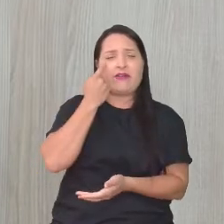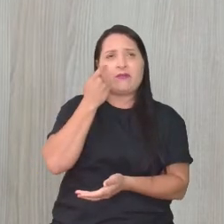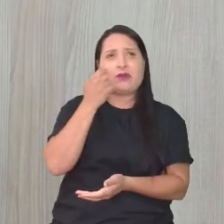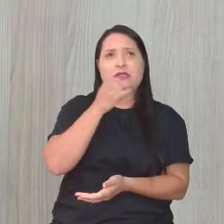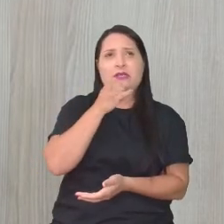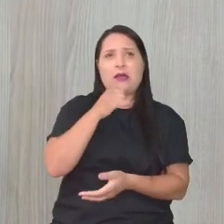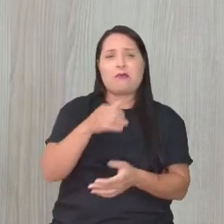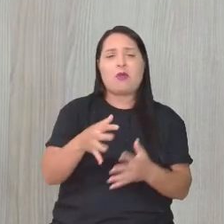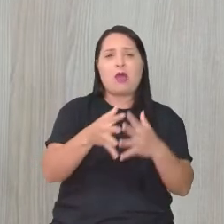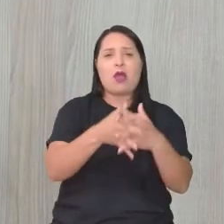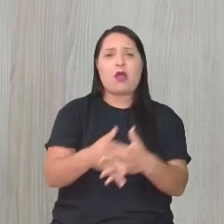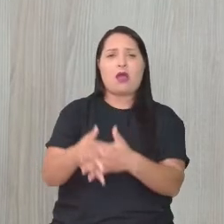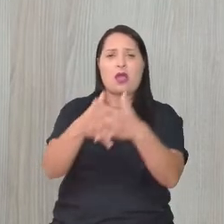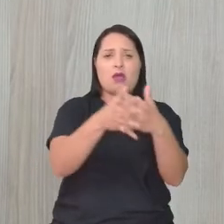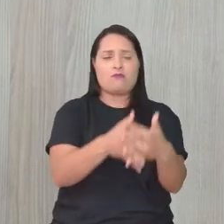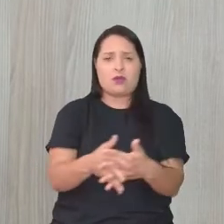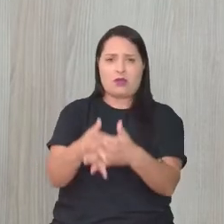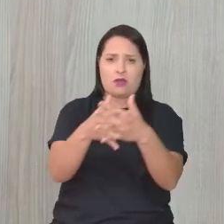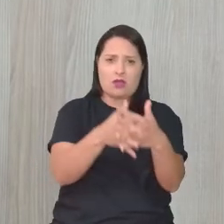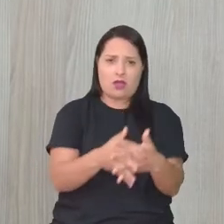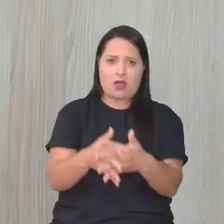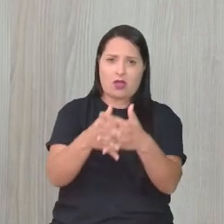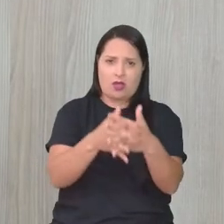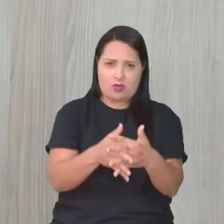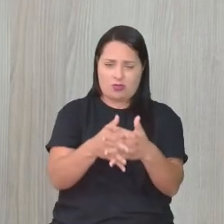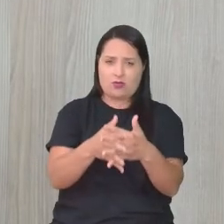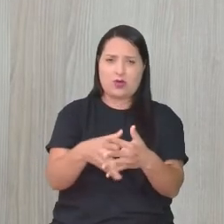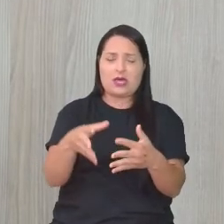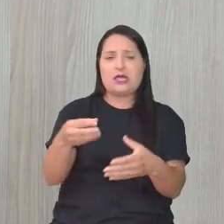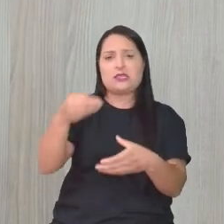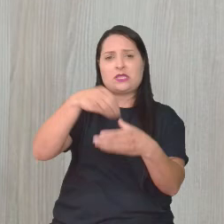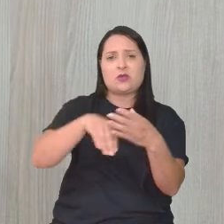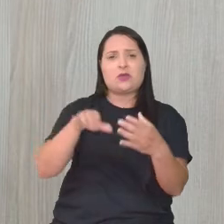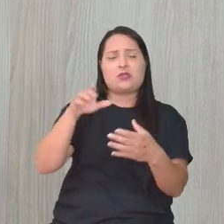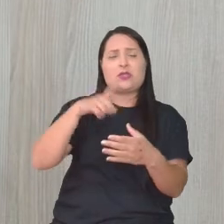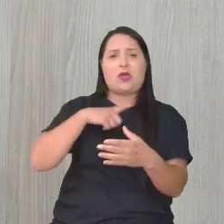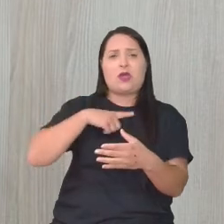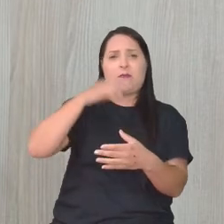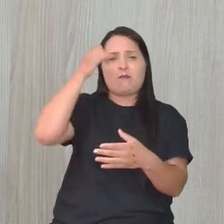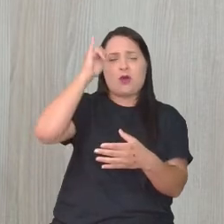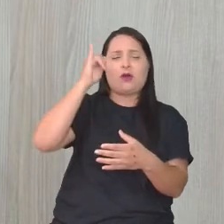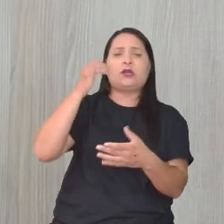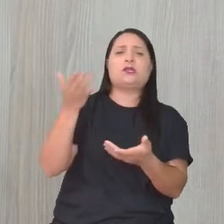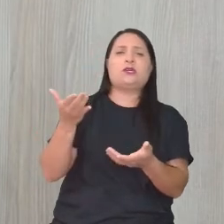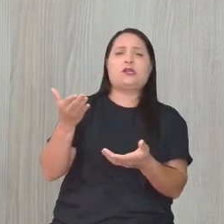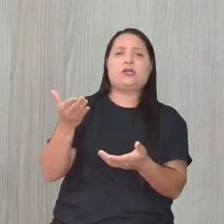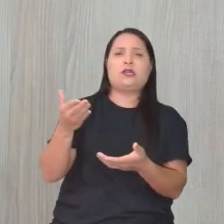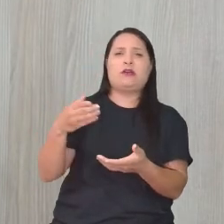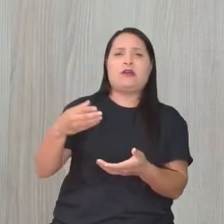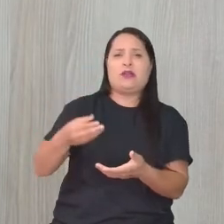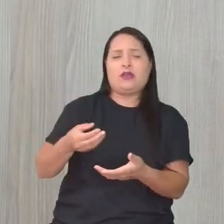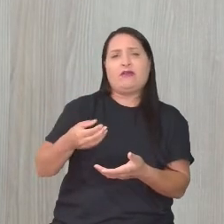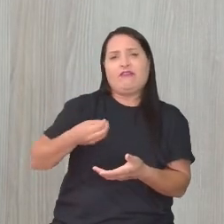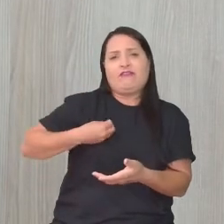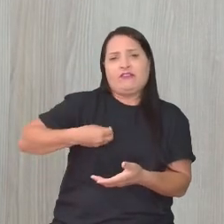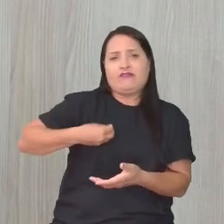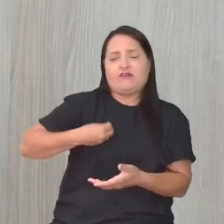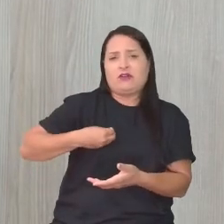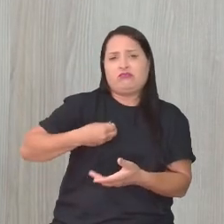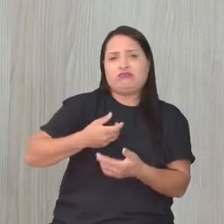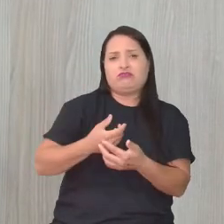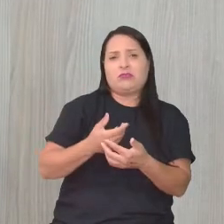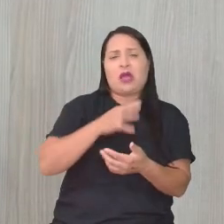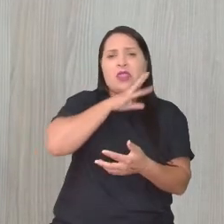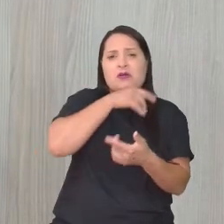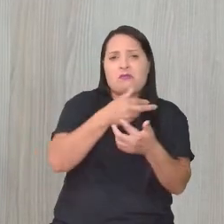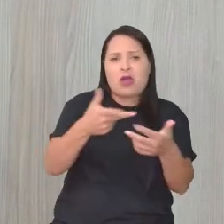que carregam bois, né, caminhões de carga viva. Então, veja como é que eram transportados os bois. Imagine no navio os escravos